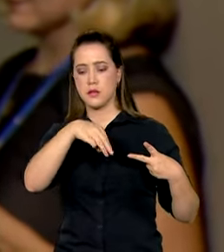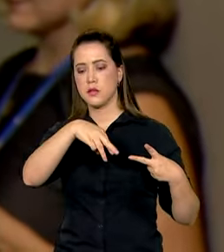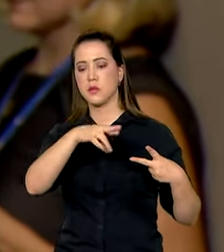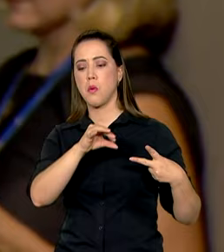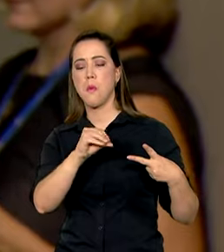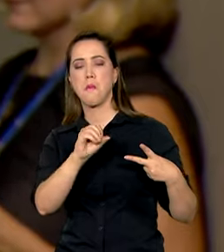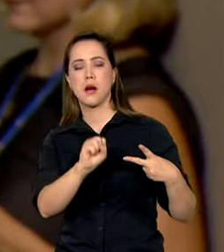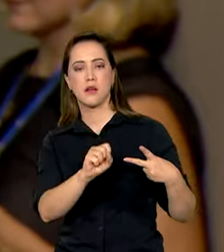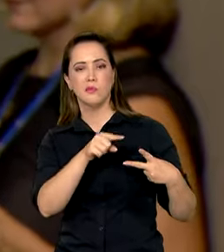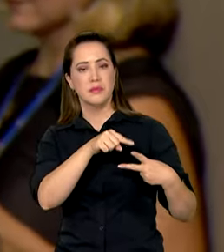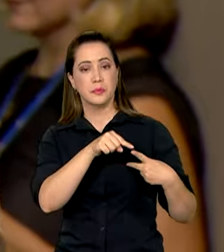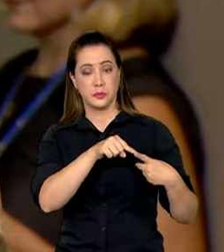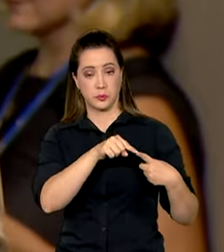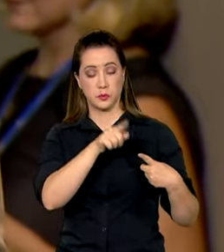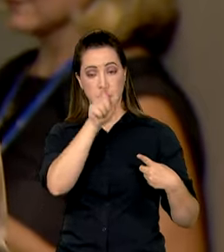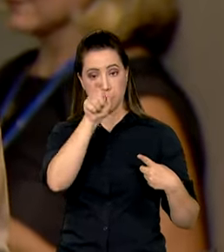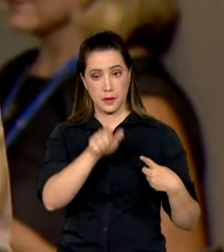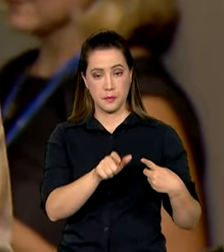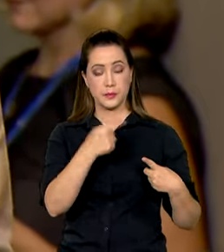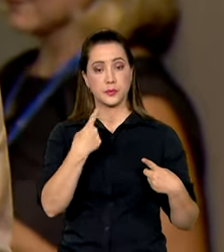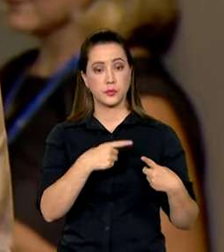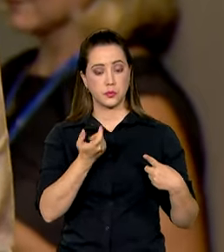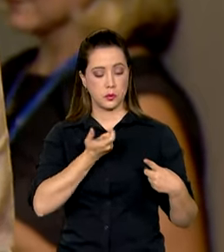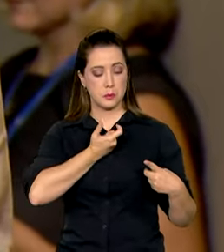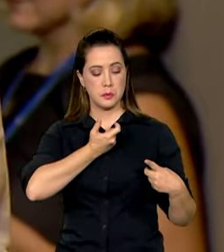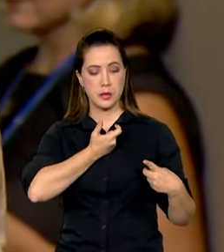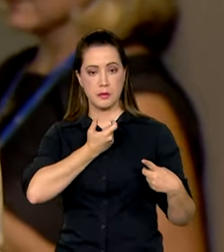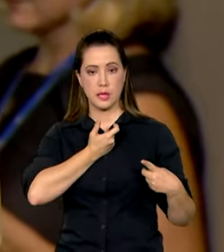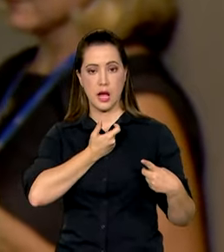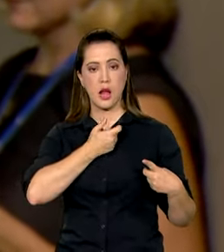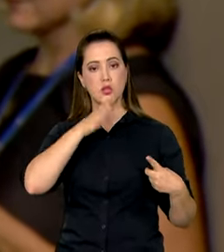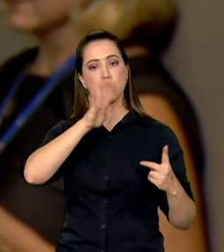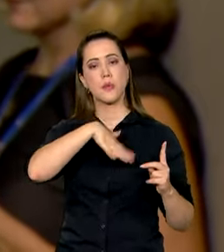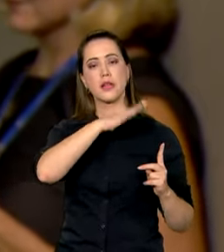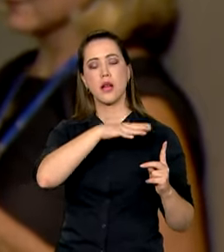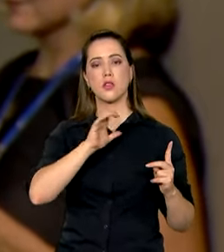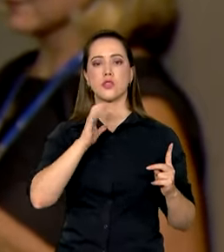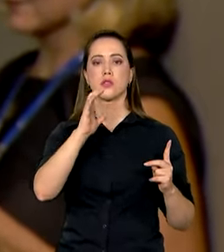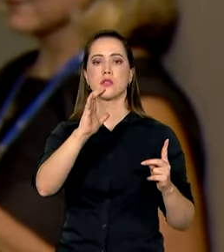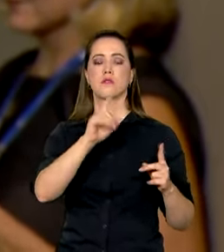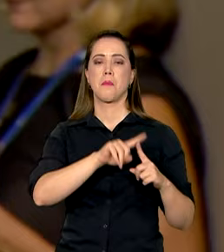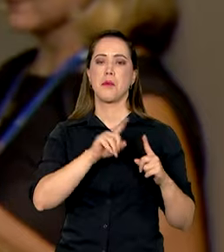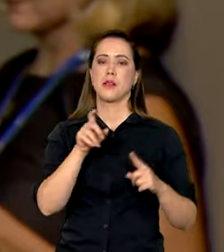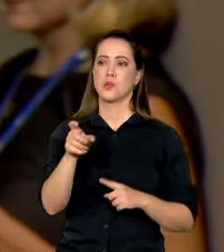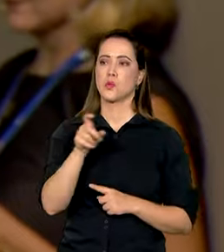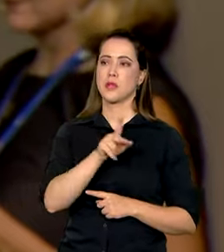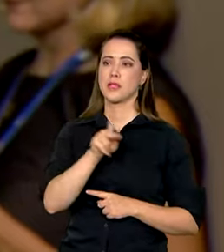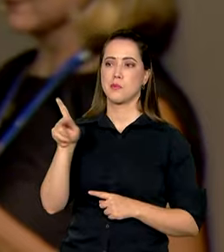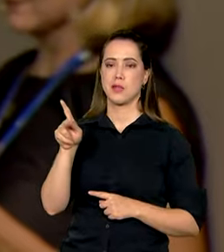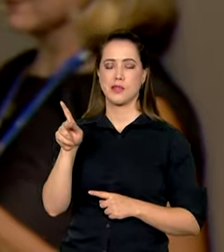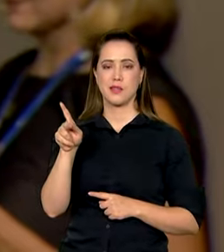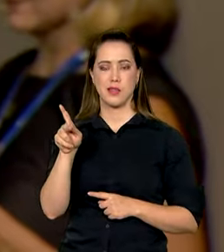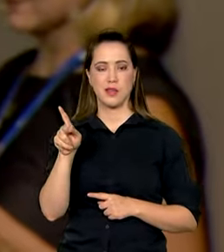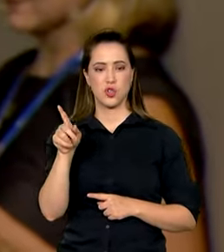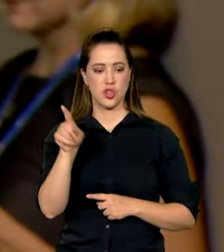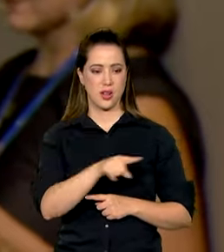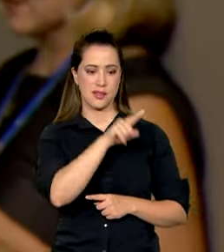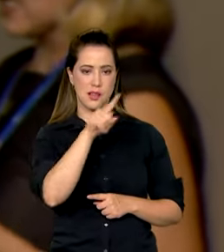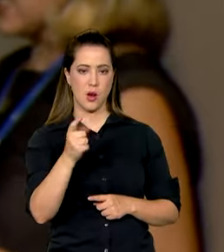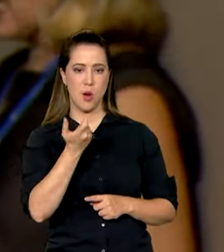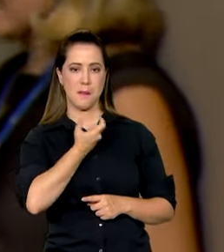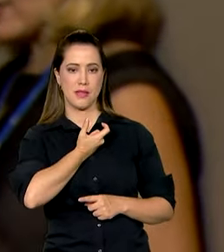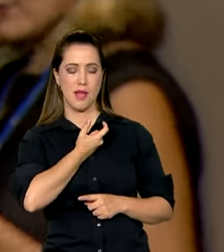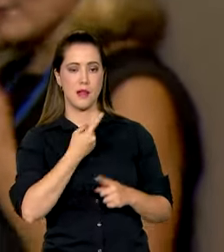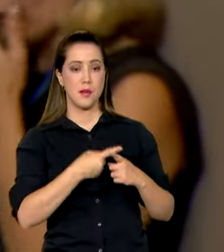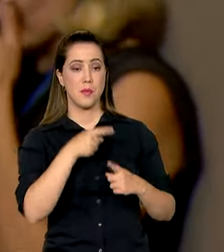foi honrada, né, com a medalha de mérito científico, no entanto, o ex-presidente da República cancelou a medalha